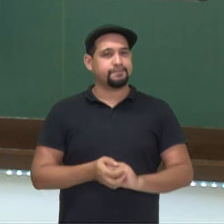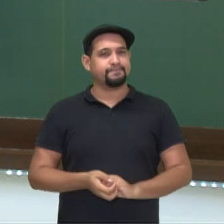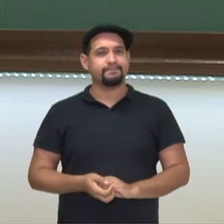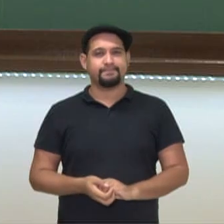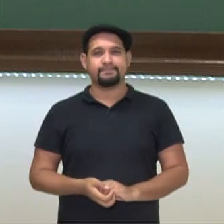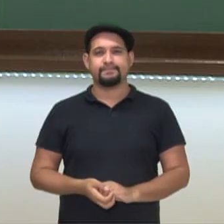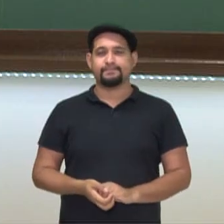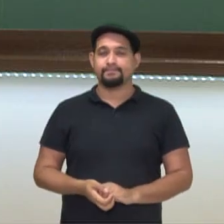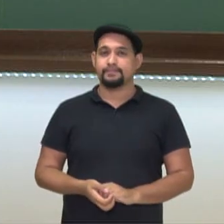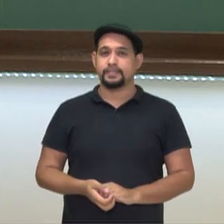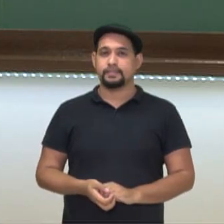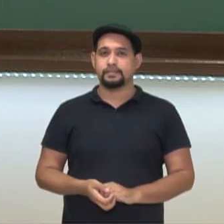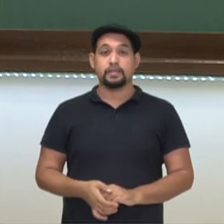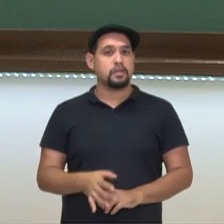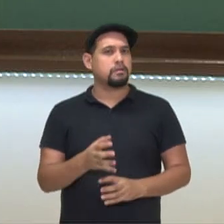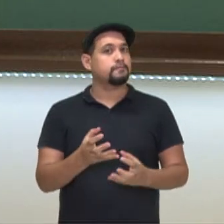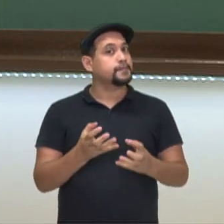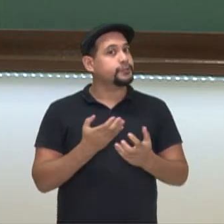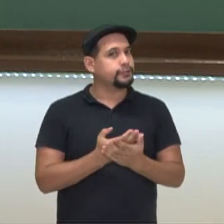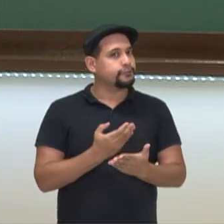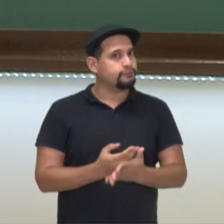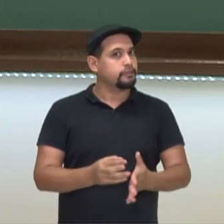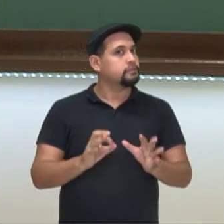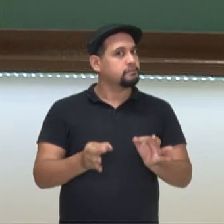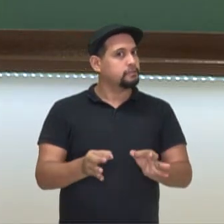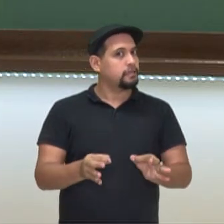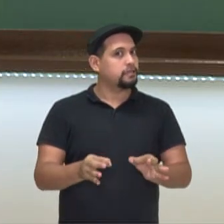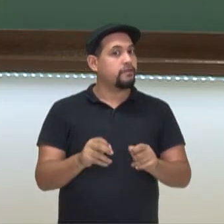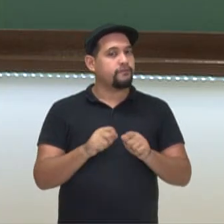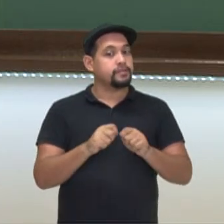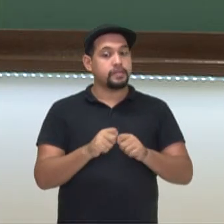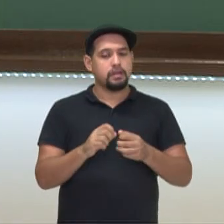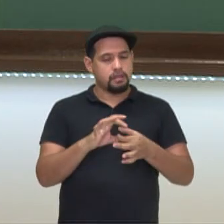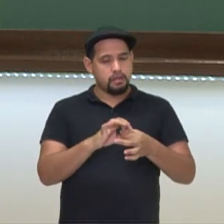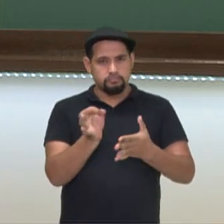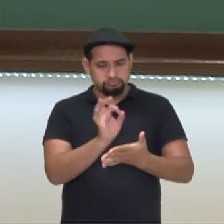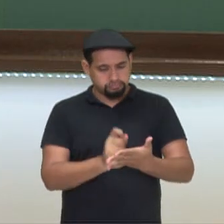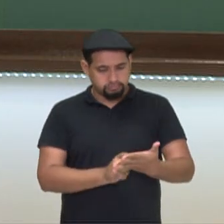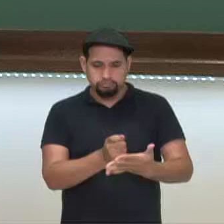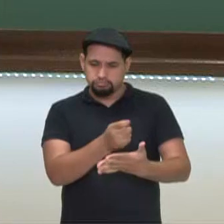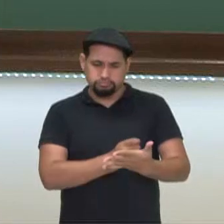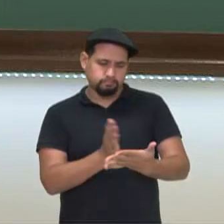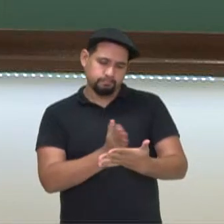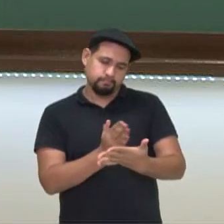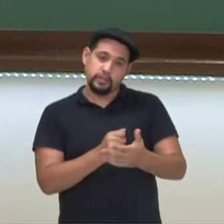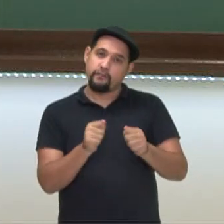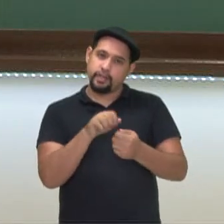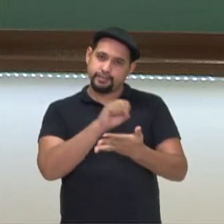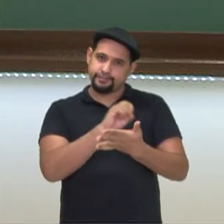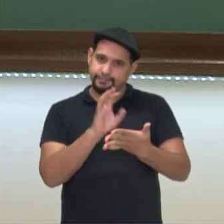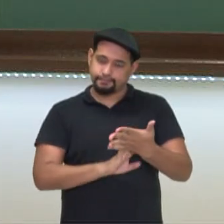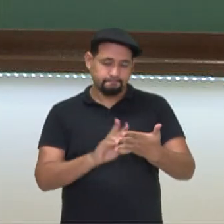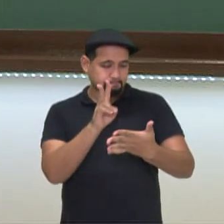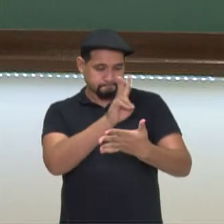bom? Então eu quero que você estude direitinho, que você deixe o seu caderno em ordem, refaça